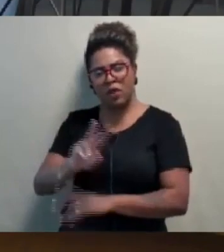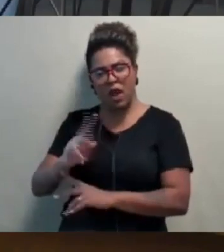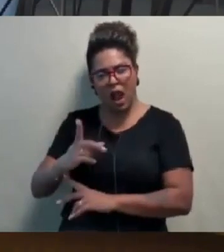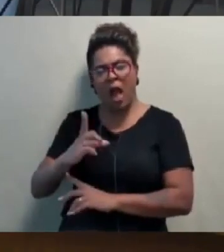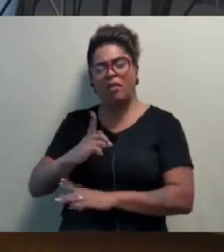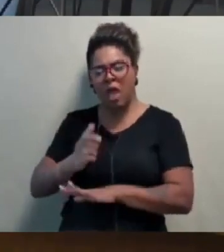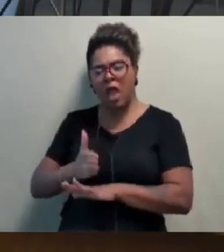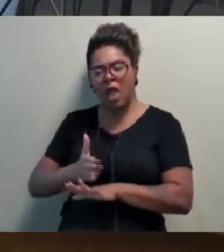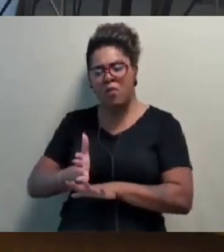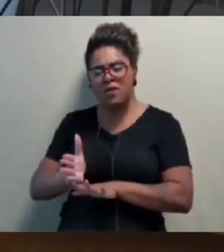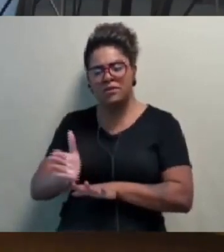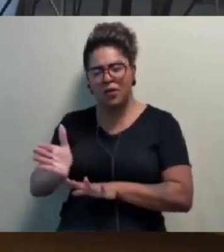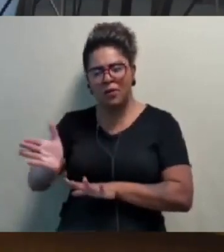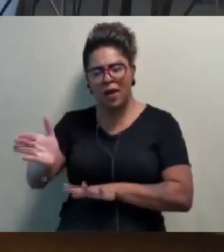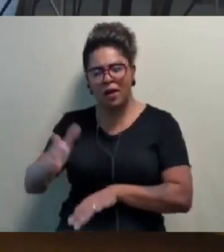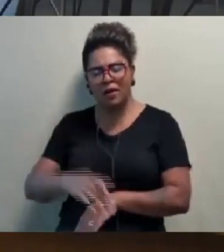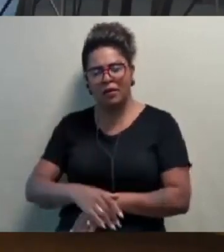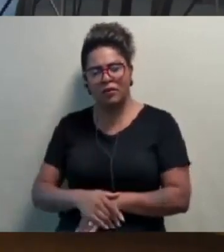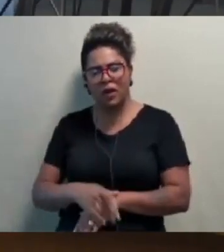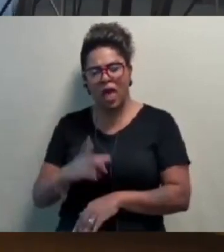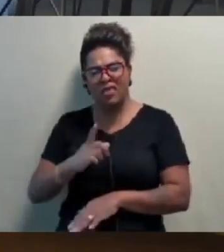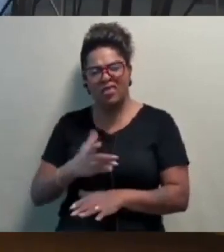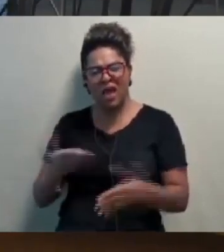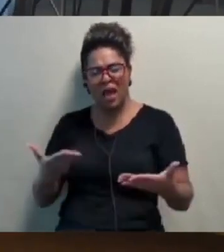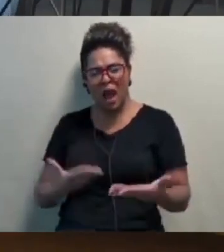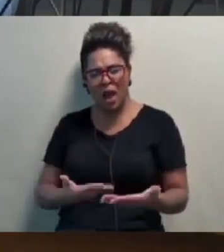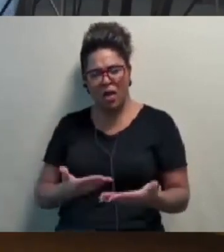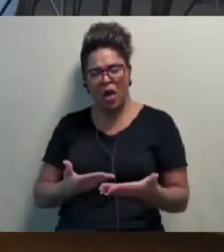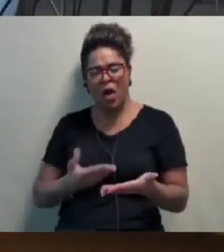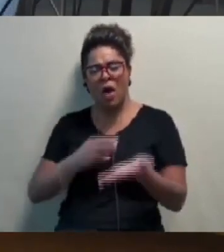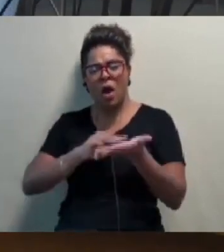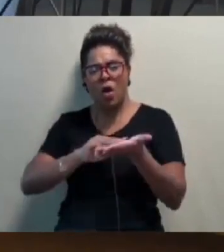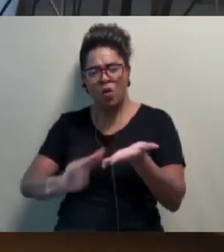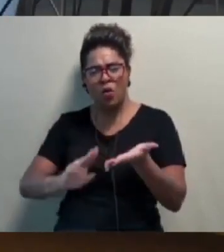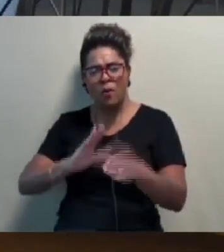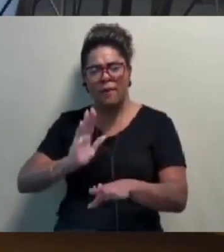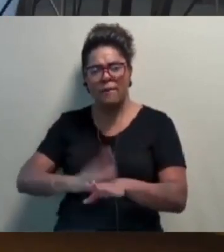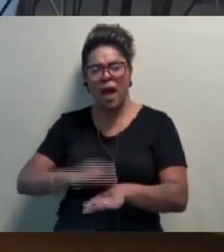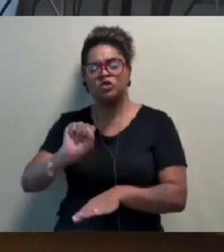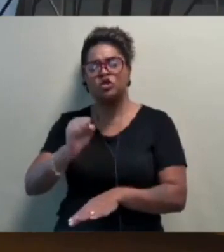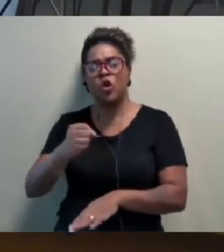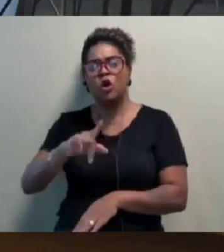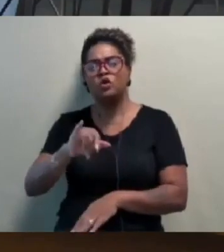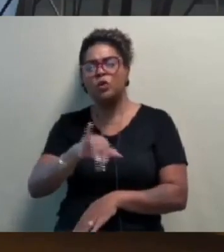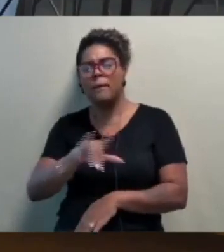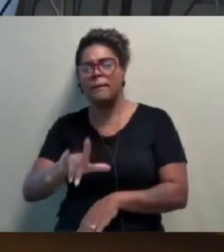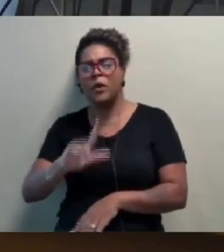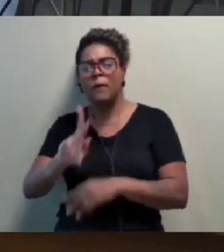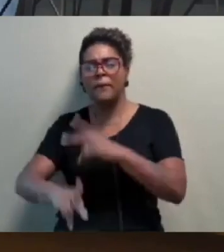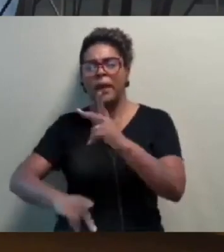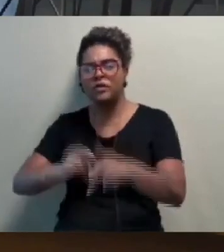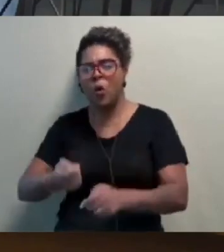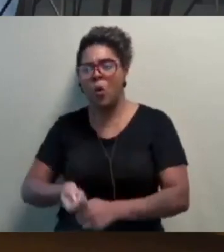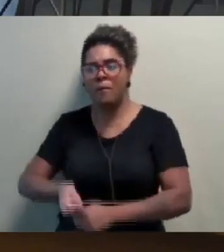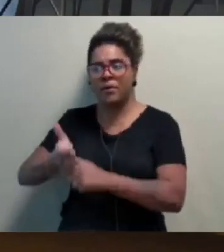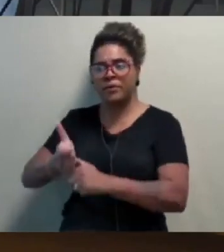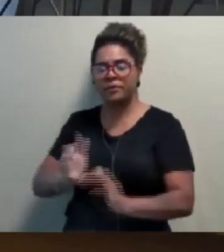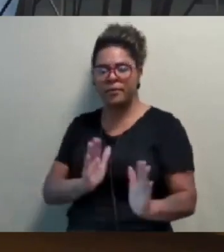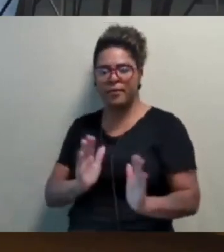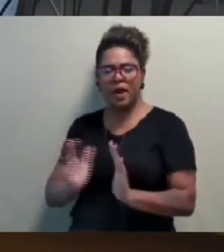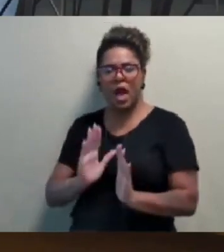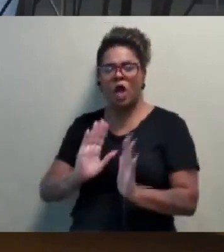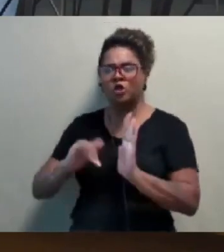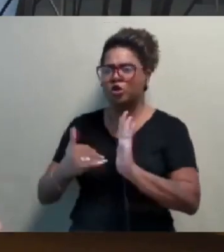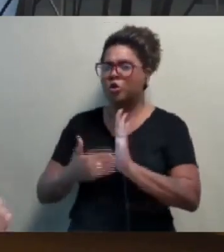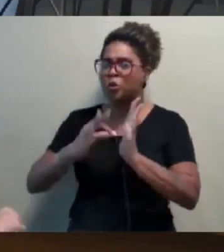Nós temos aí agora os clubes que são mais de 8 mil pessoas no Réveillon. E eles estão preocupados que já está tudo contratado e cadê o